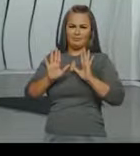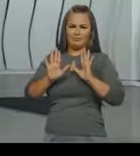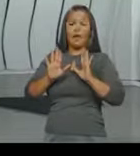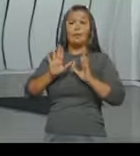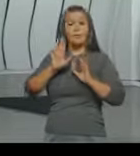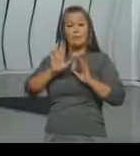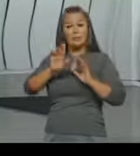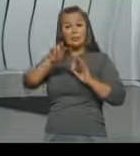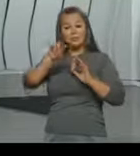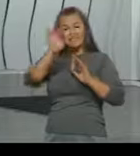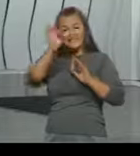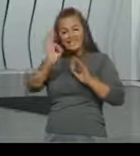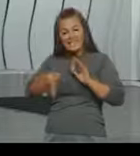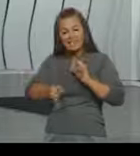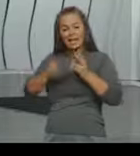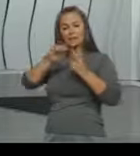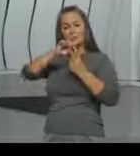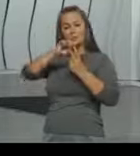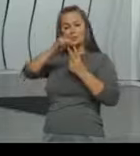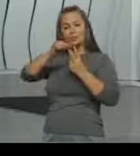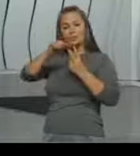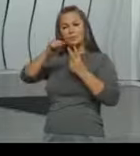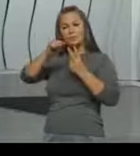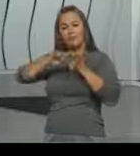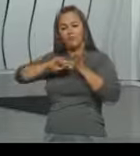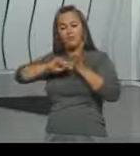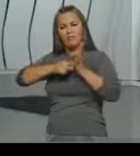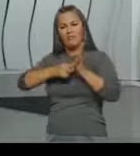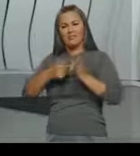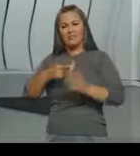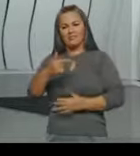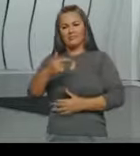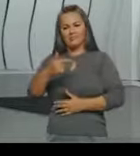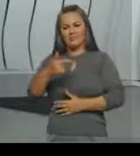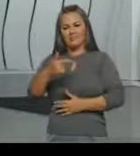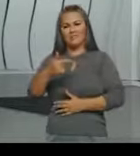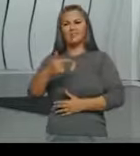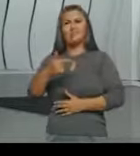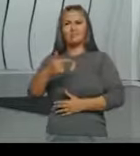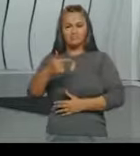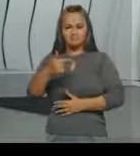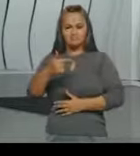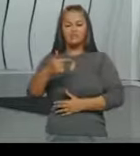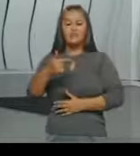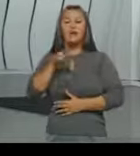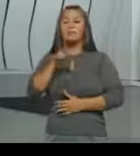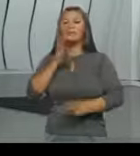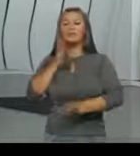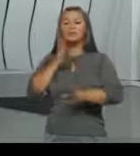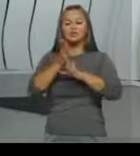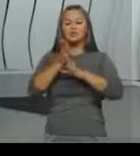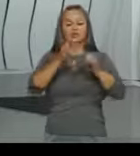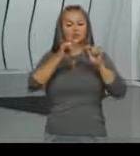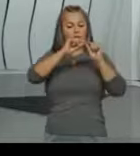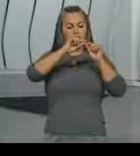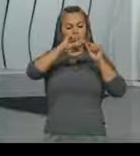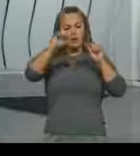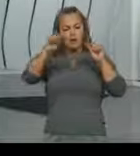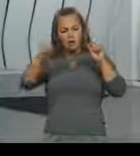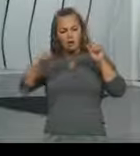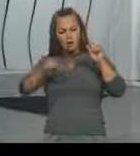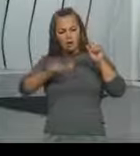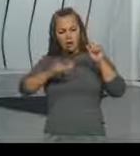PR2. Π elevado a 2. Π vezes raio elevado a 2. Essa é a área de um círculo, de uma